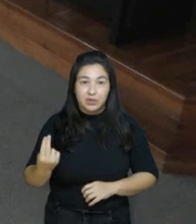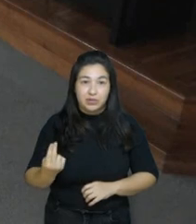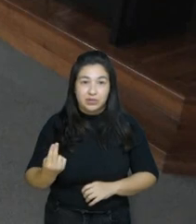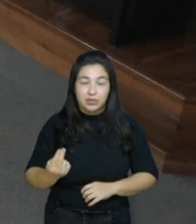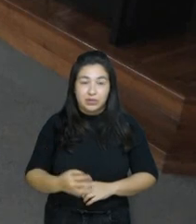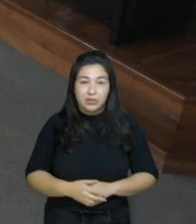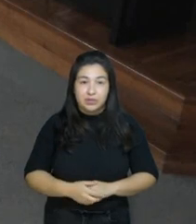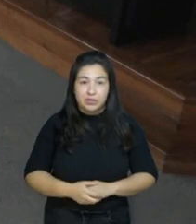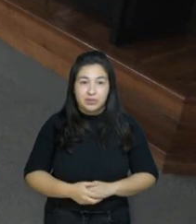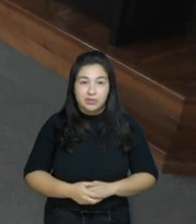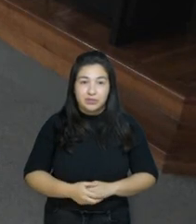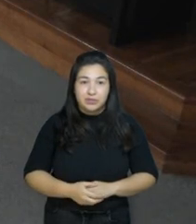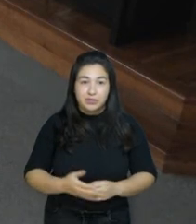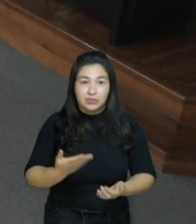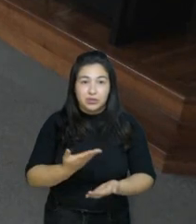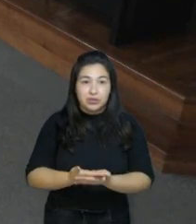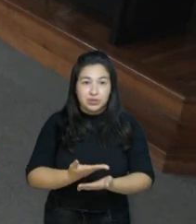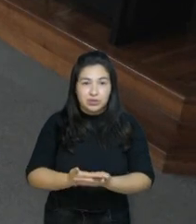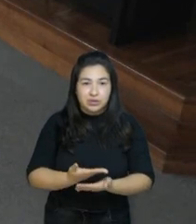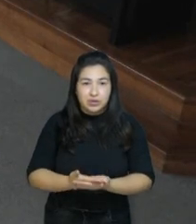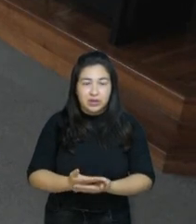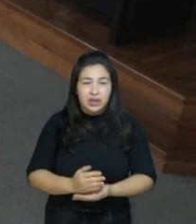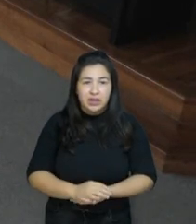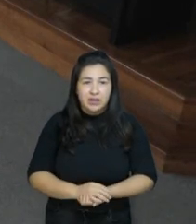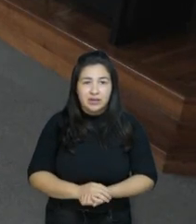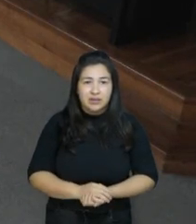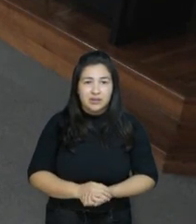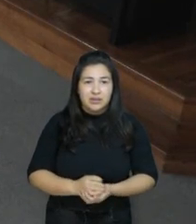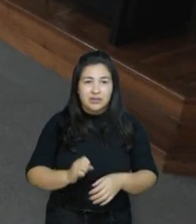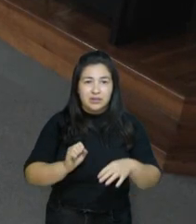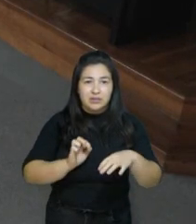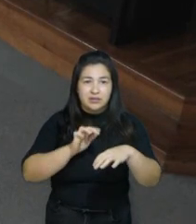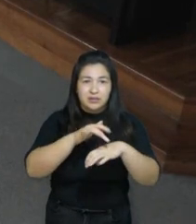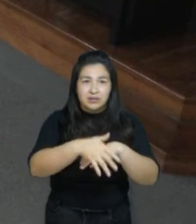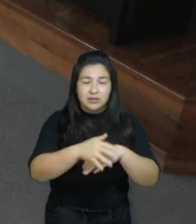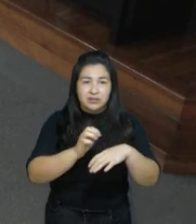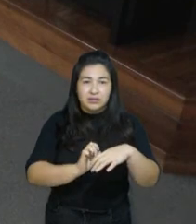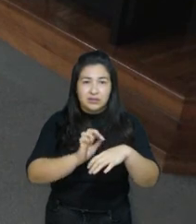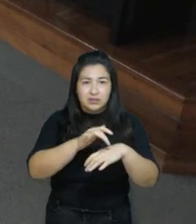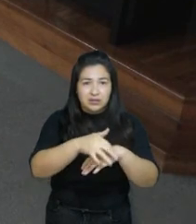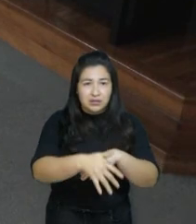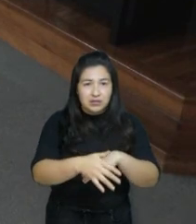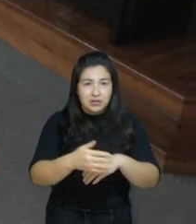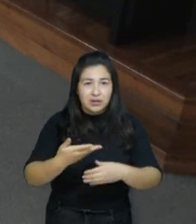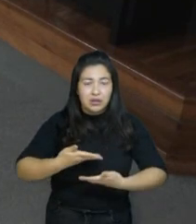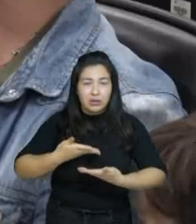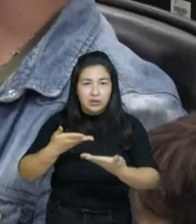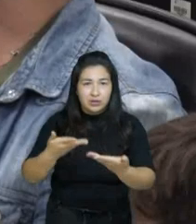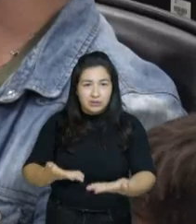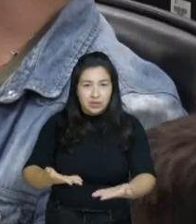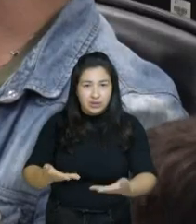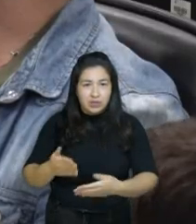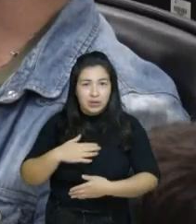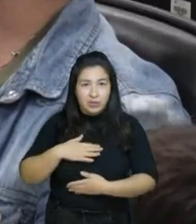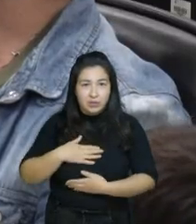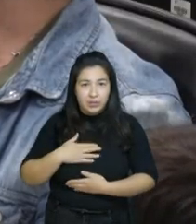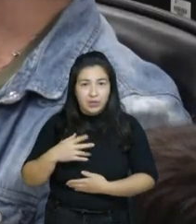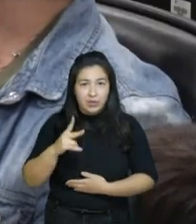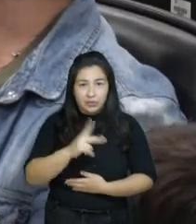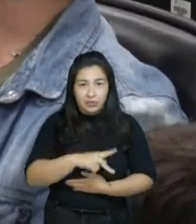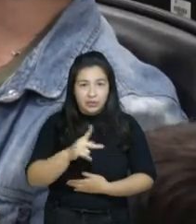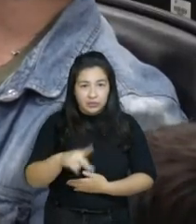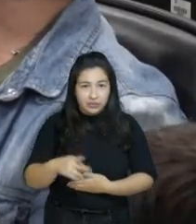Diata, estudante do curso de Oceanografia pela UFSC, né? Fui convidado pela a minha